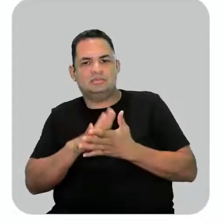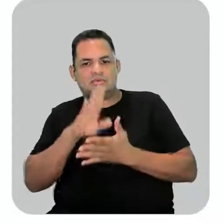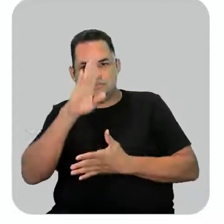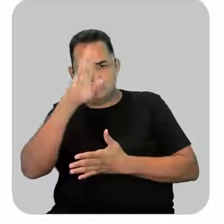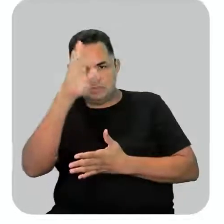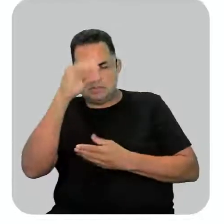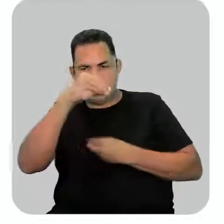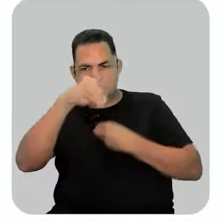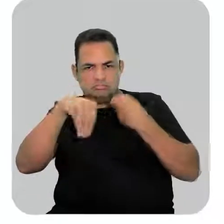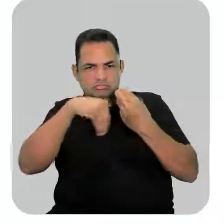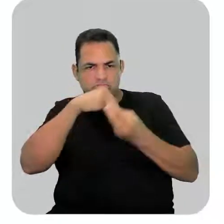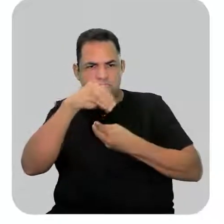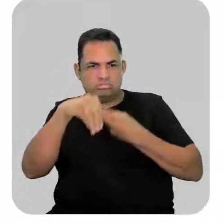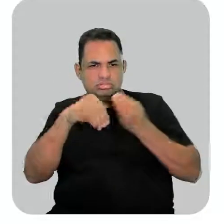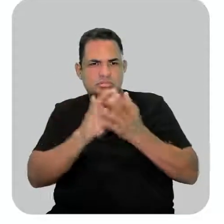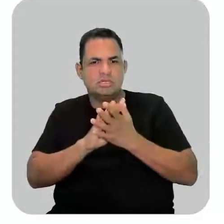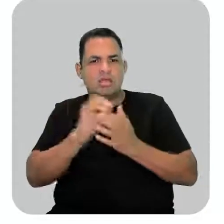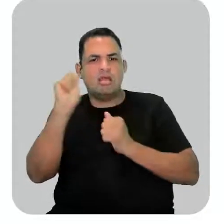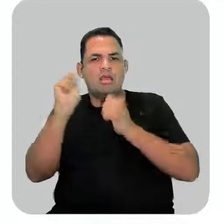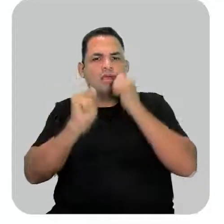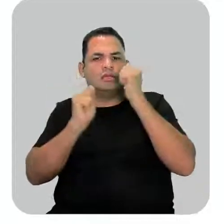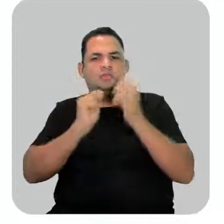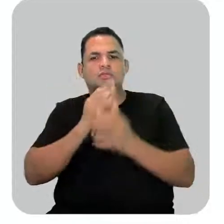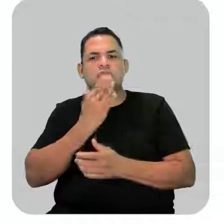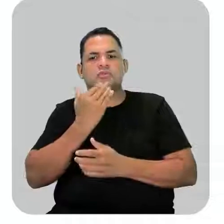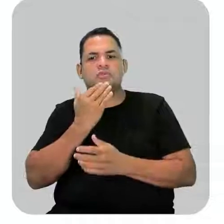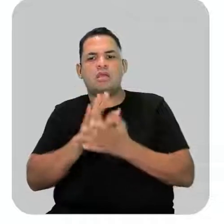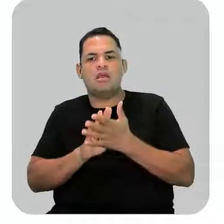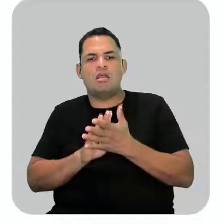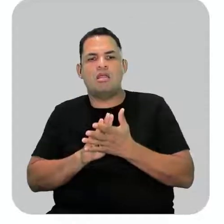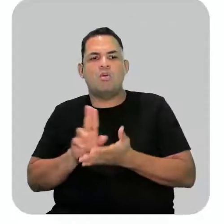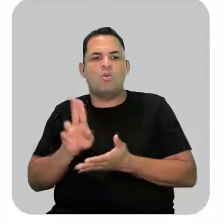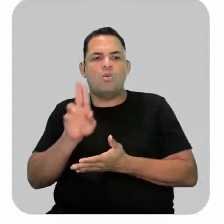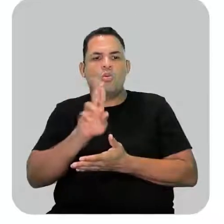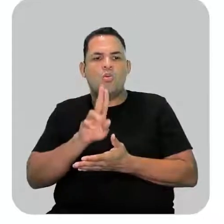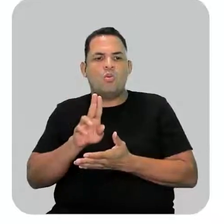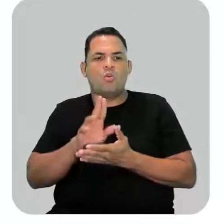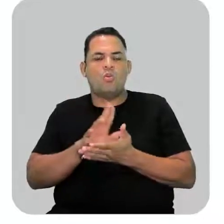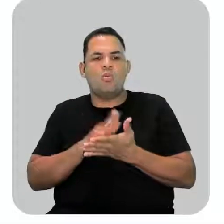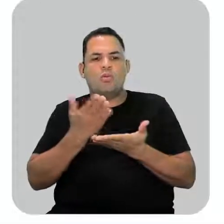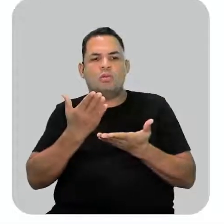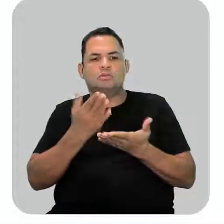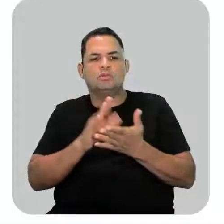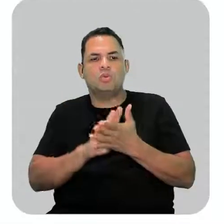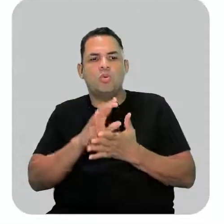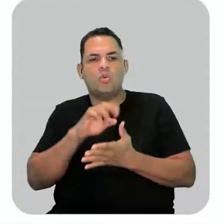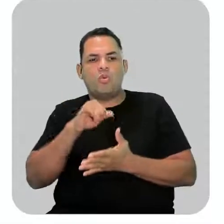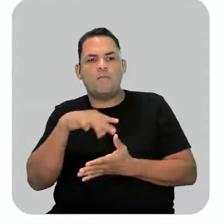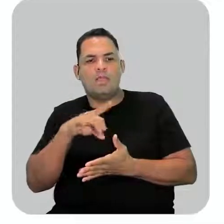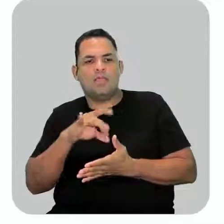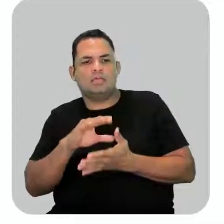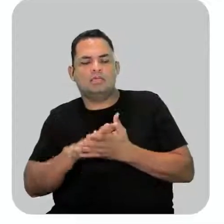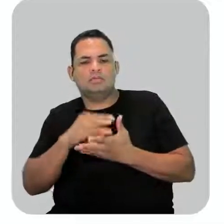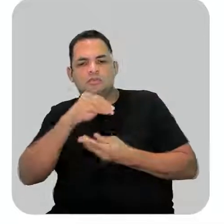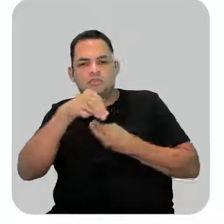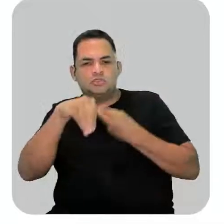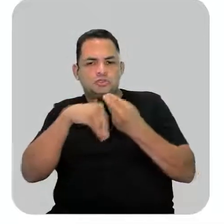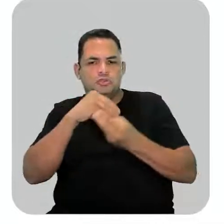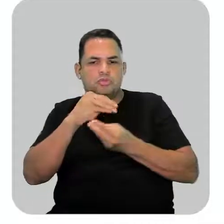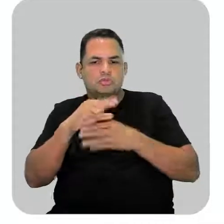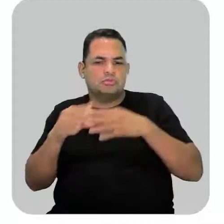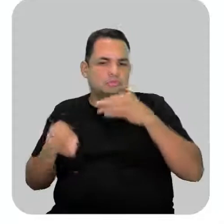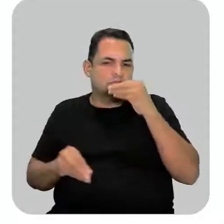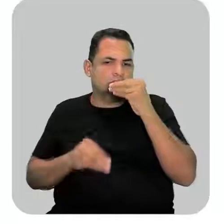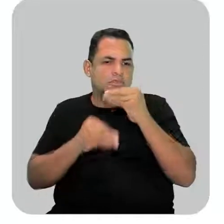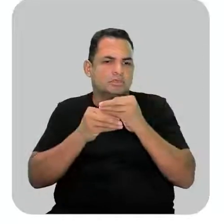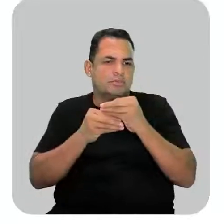reagentes. A indústria alimentícia, ela utiliza ele como umectante, solvente, agregador